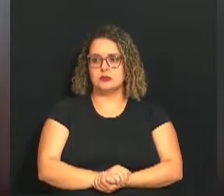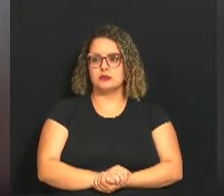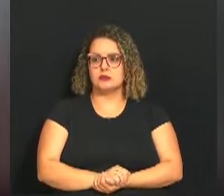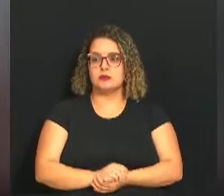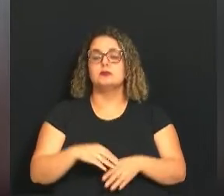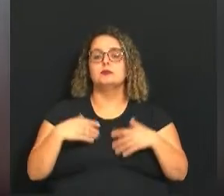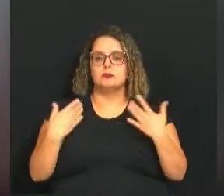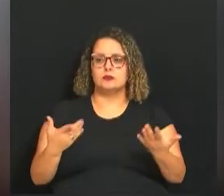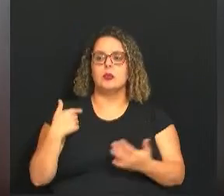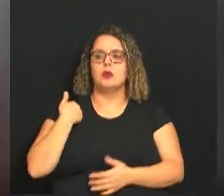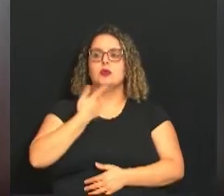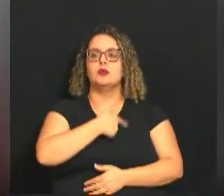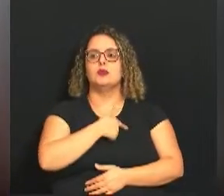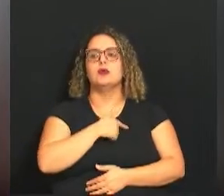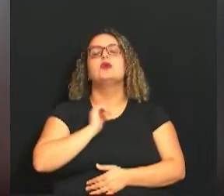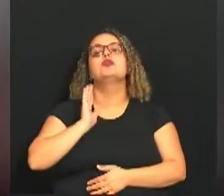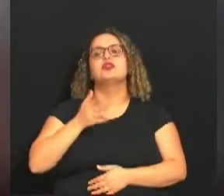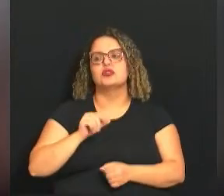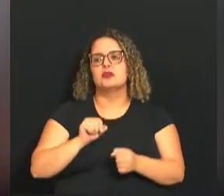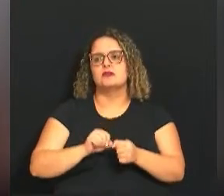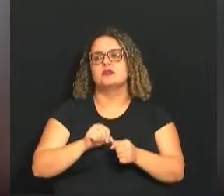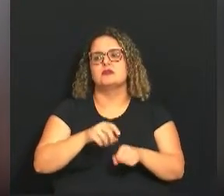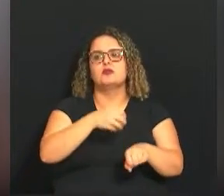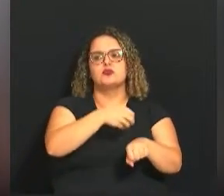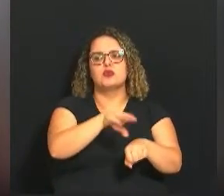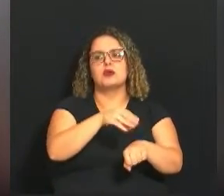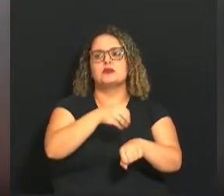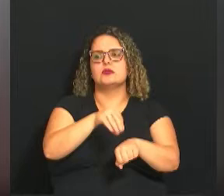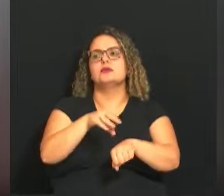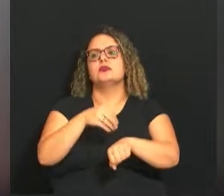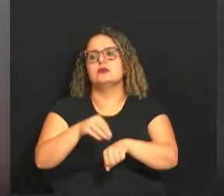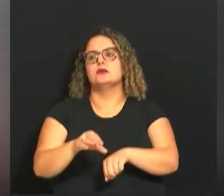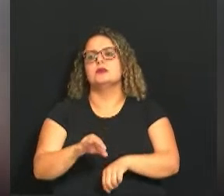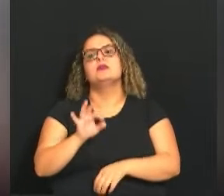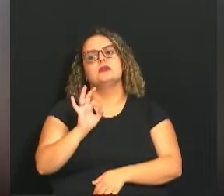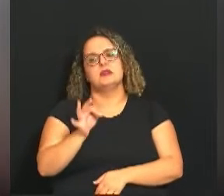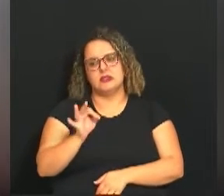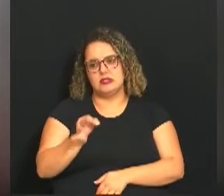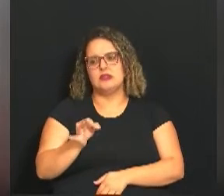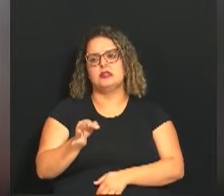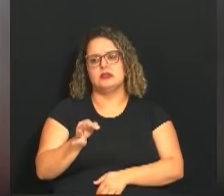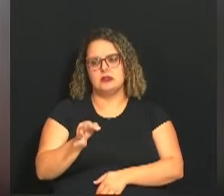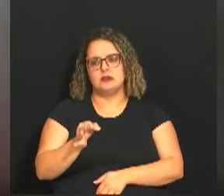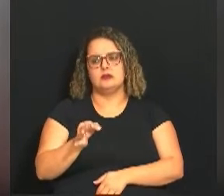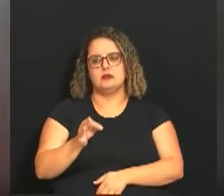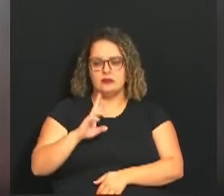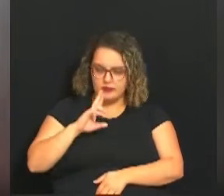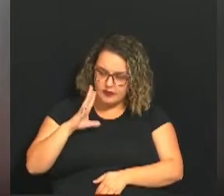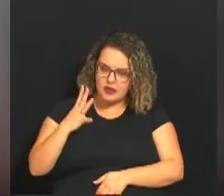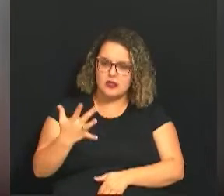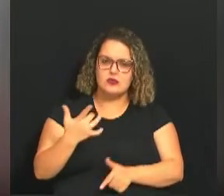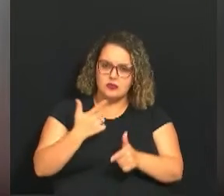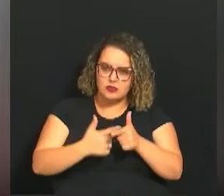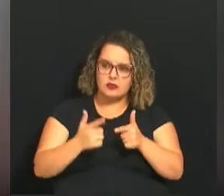Nós já fizemos várias indicações e, com certeza, vai ser resolvido o problema.